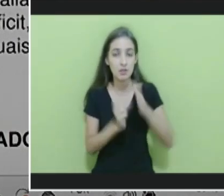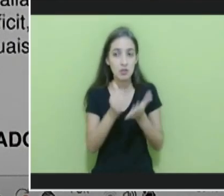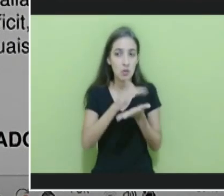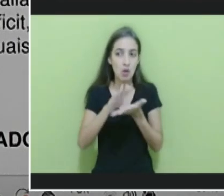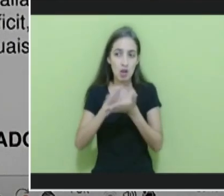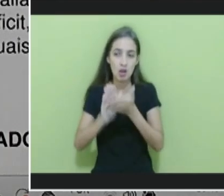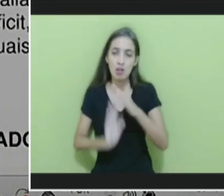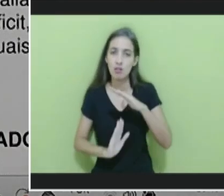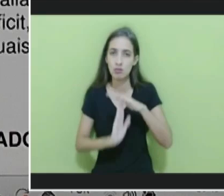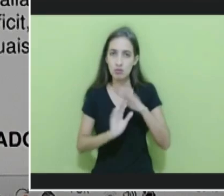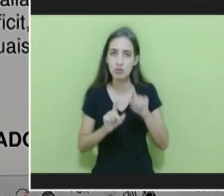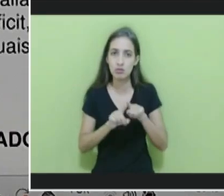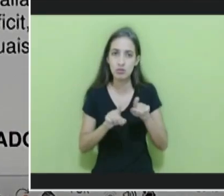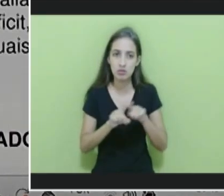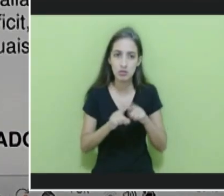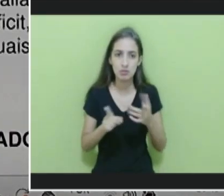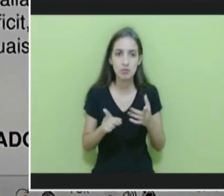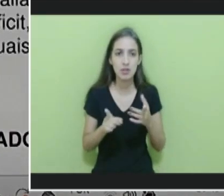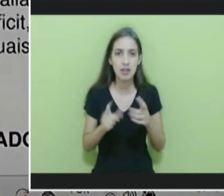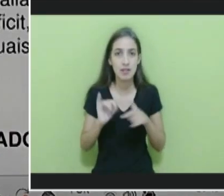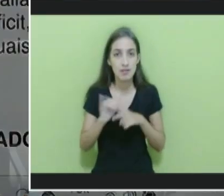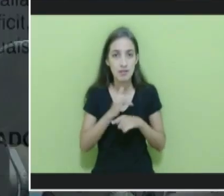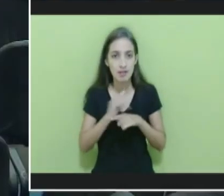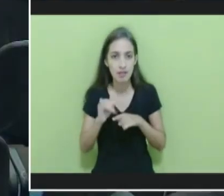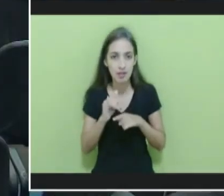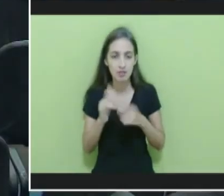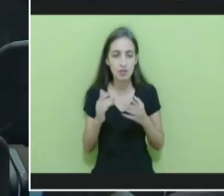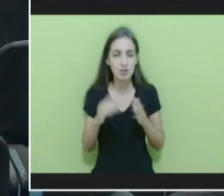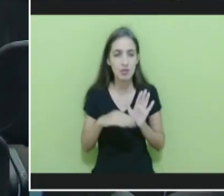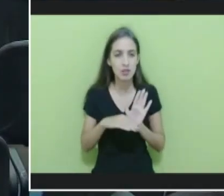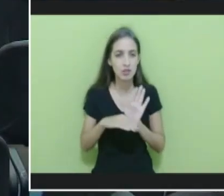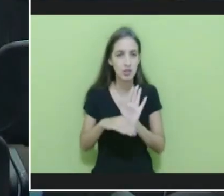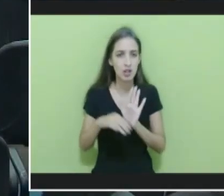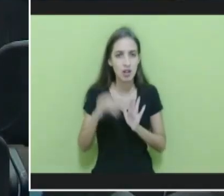saúde financeira do fundo. Isso já existe.